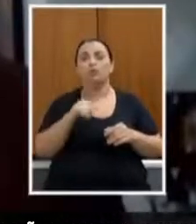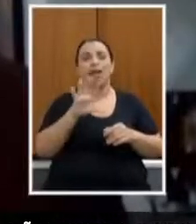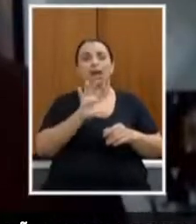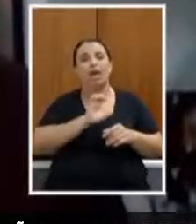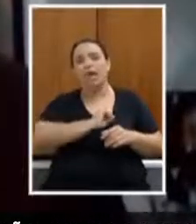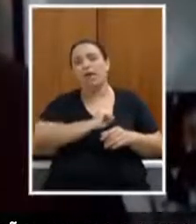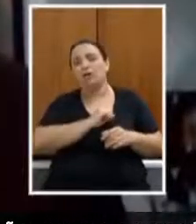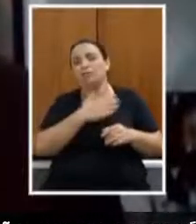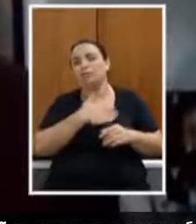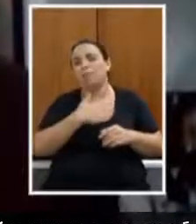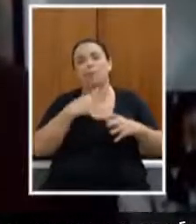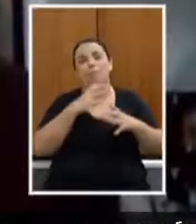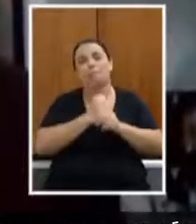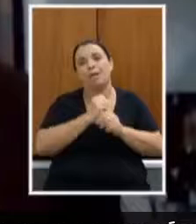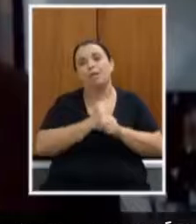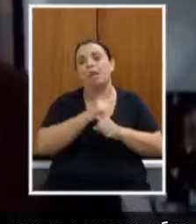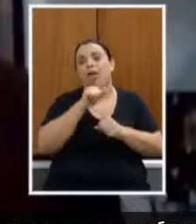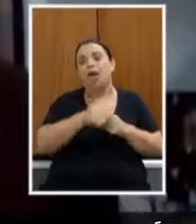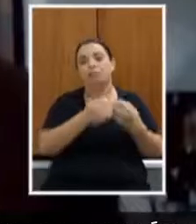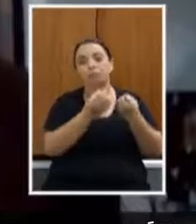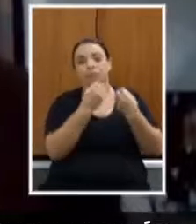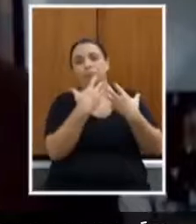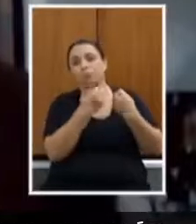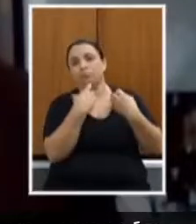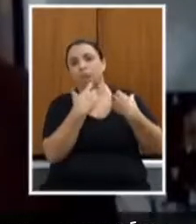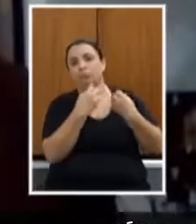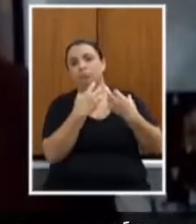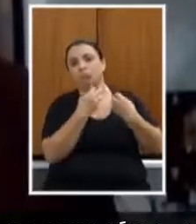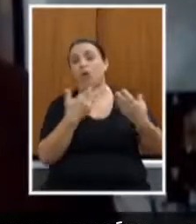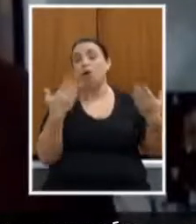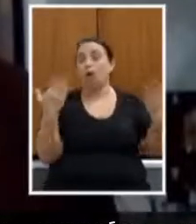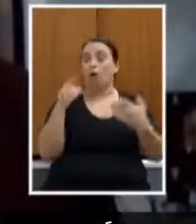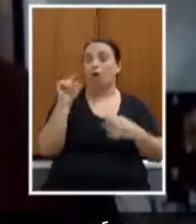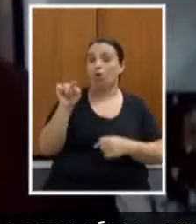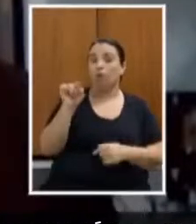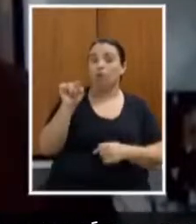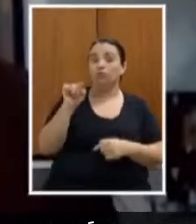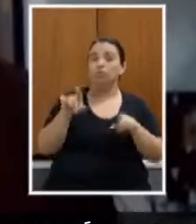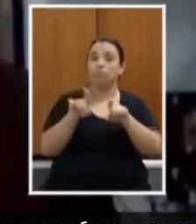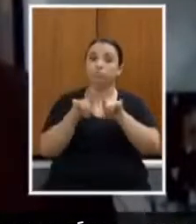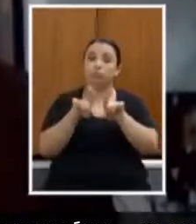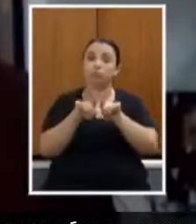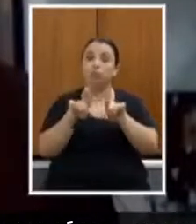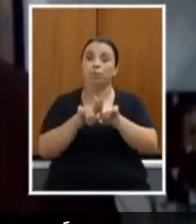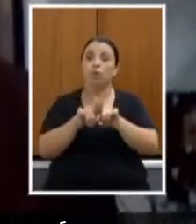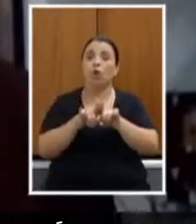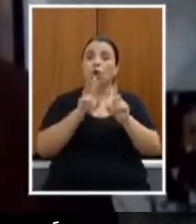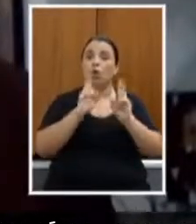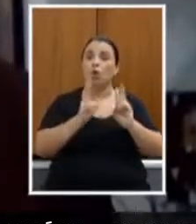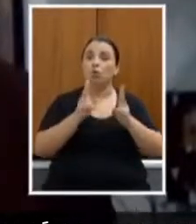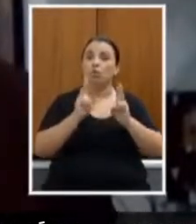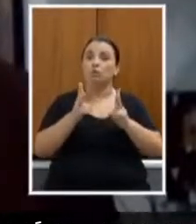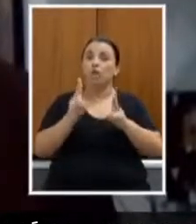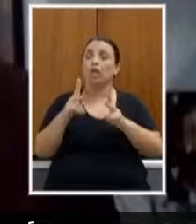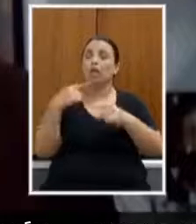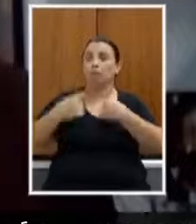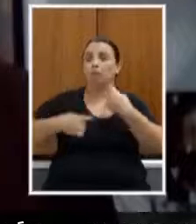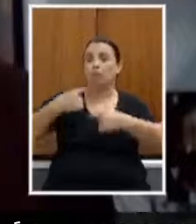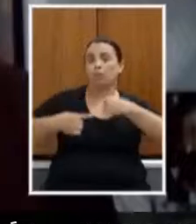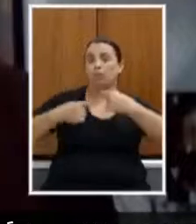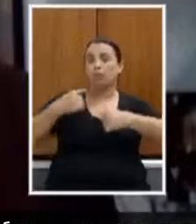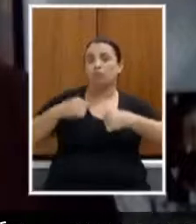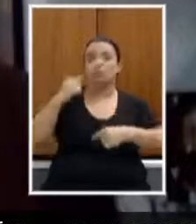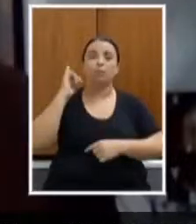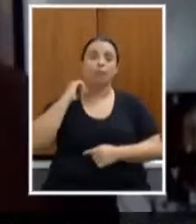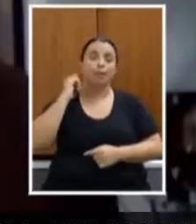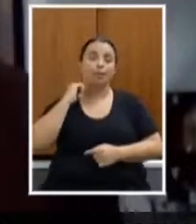que nos ensinou muito, e agora você fazendo parte dessa cepa da política mineira e